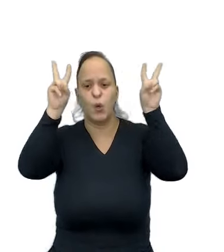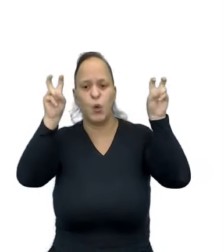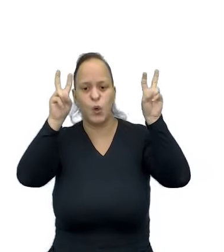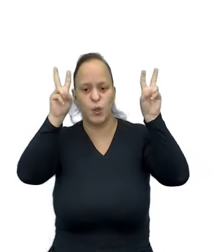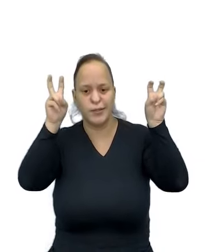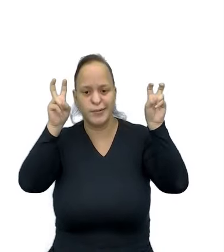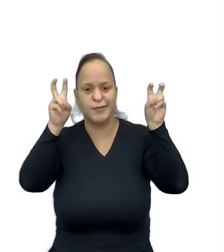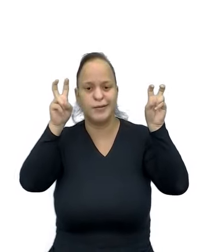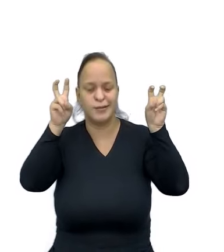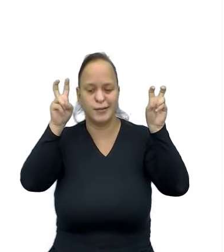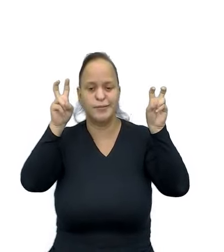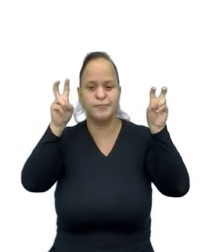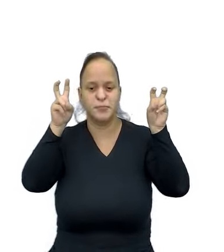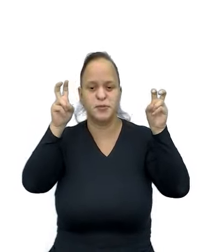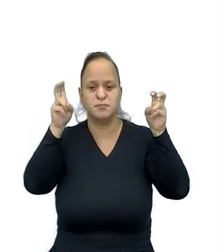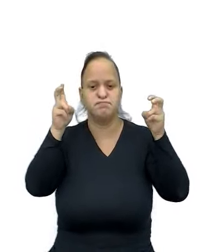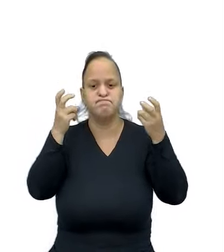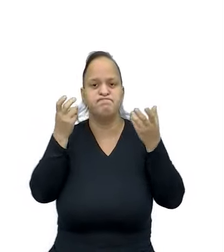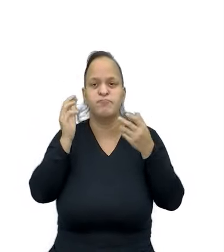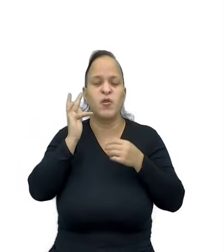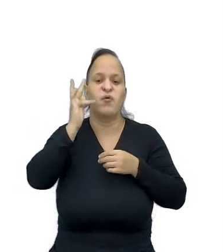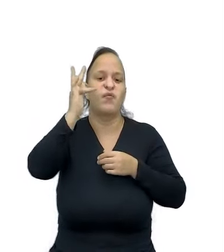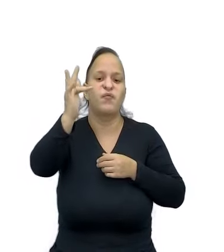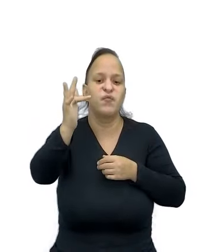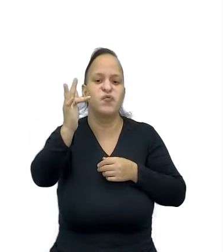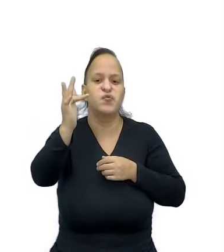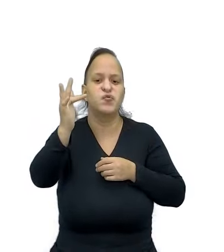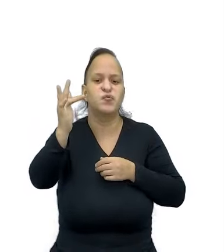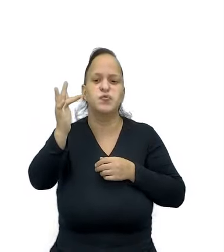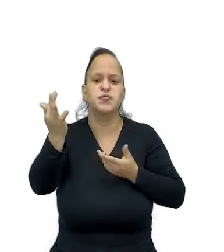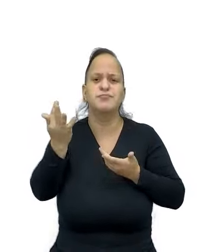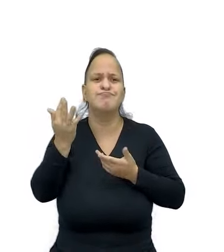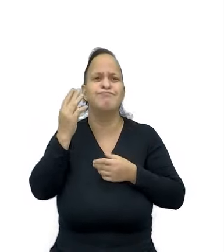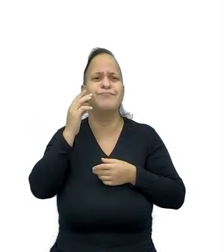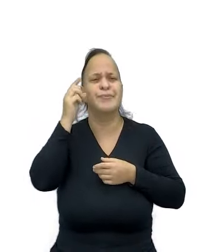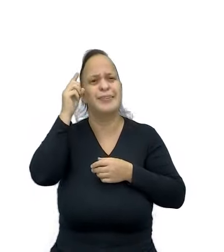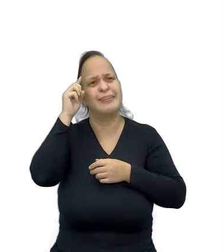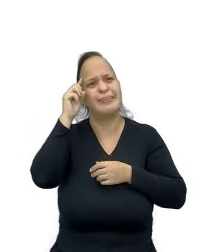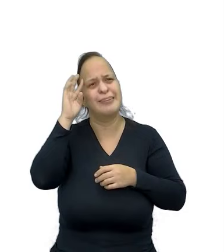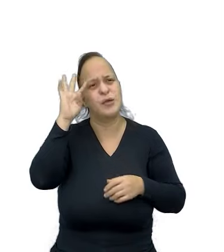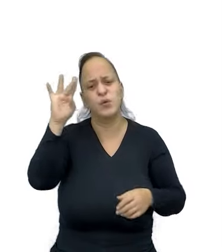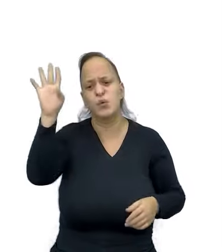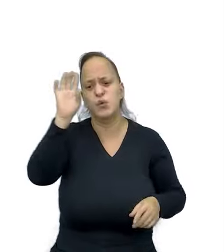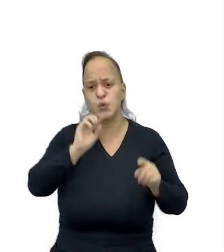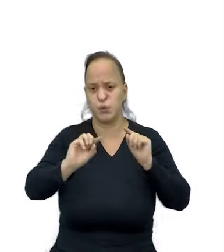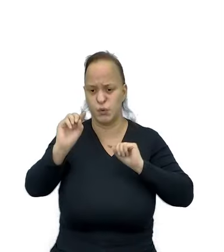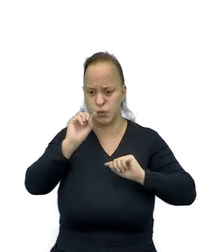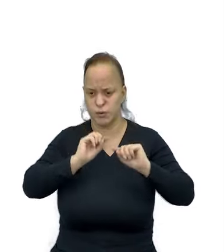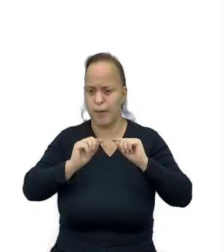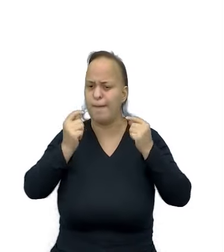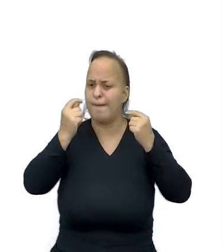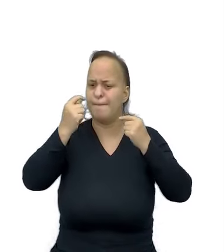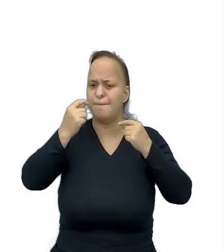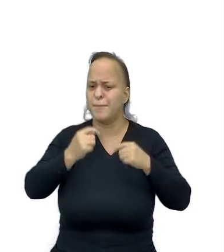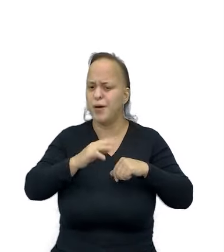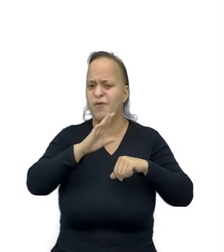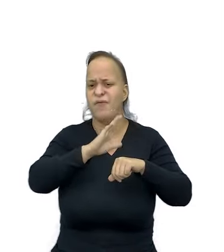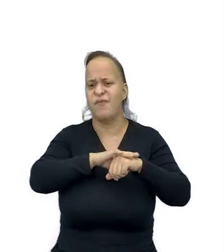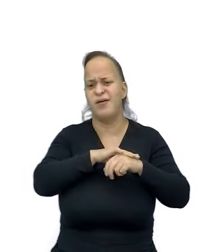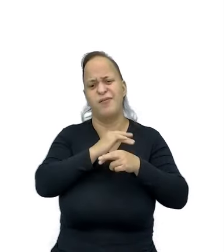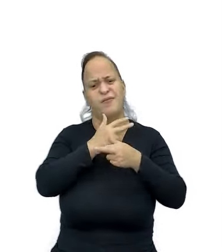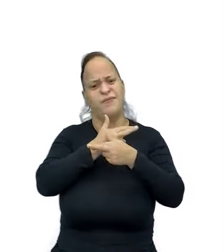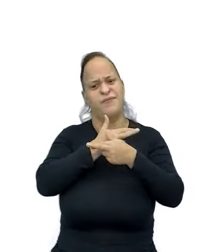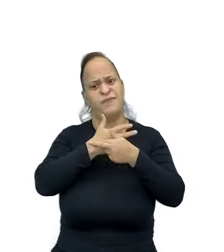ao futuro, ao que se espera para o futuro, dá para se ampliar muito, né, em relação, depois da realização dessa